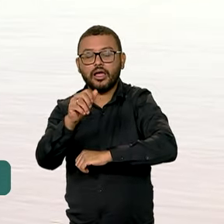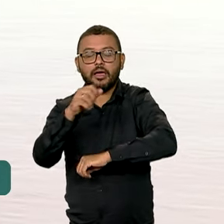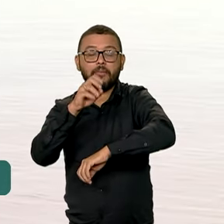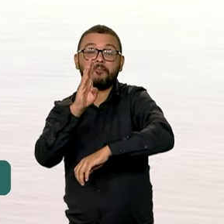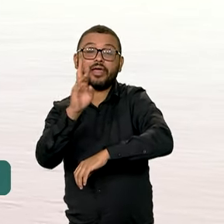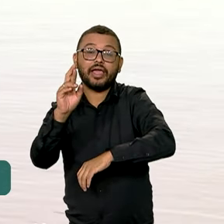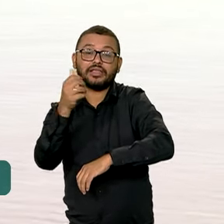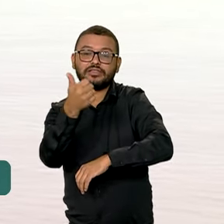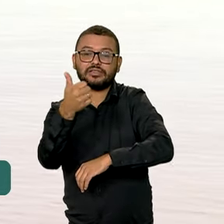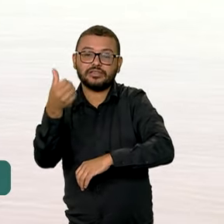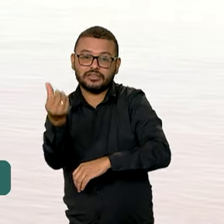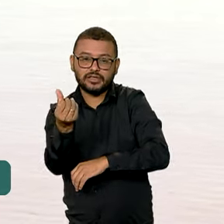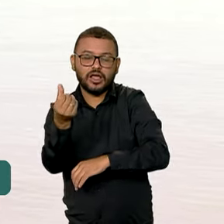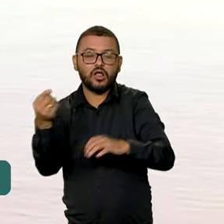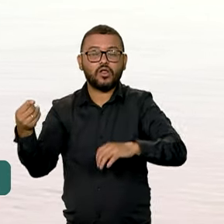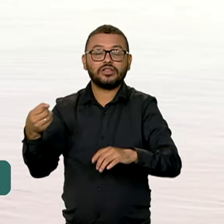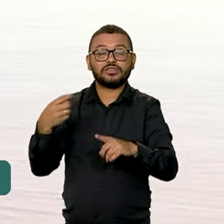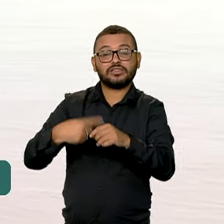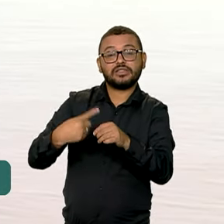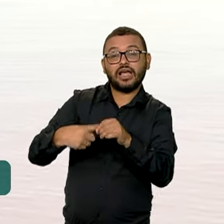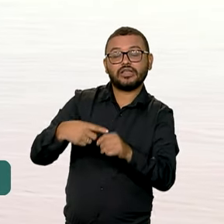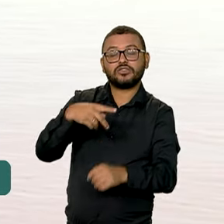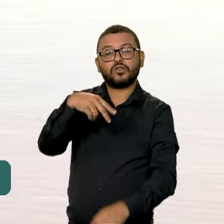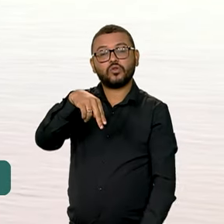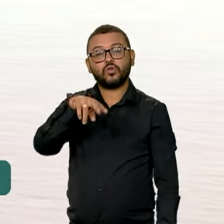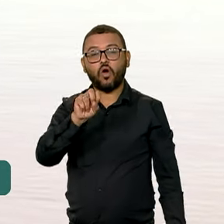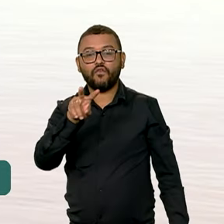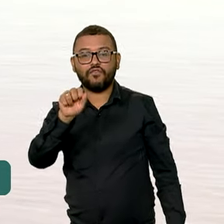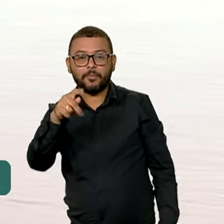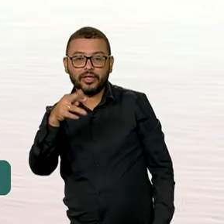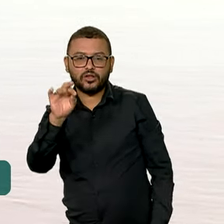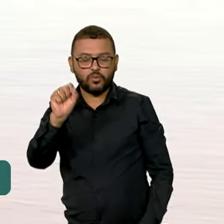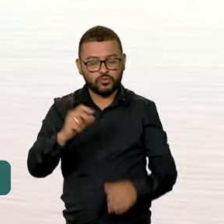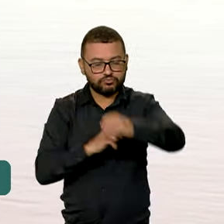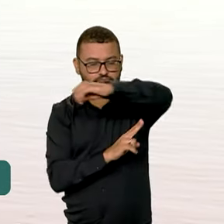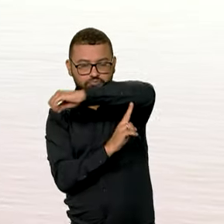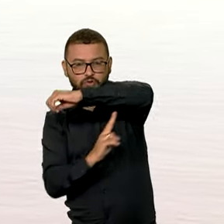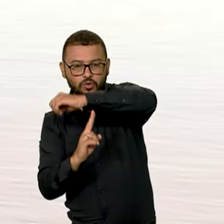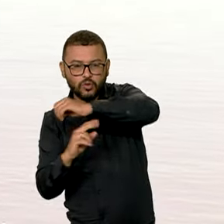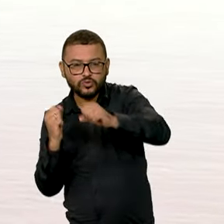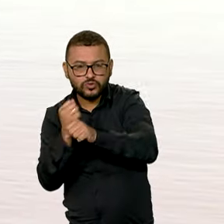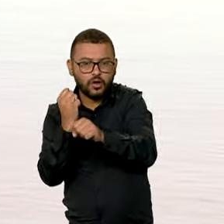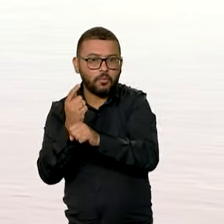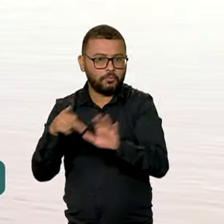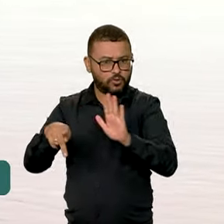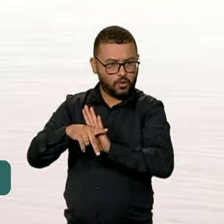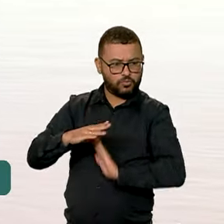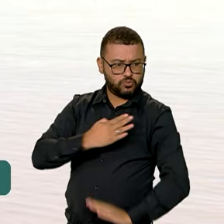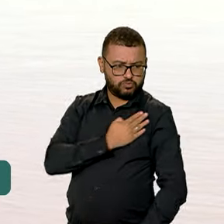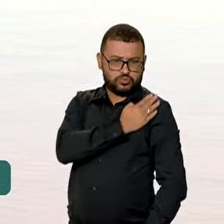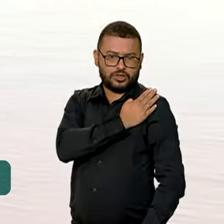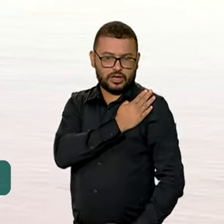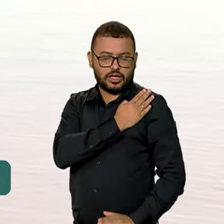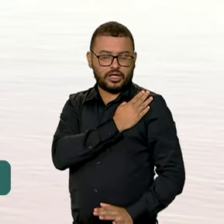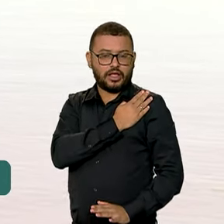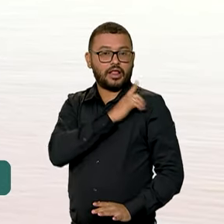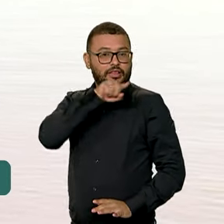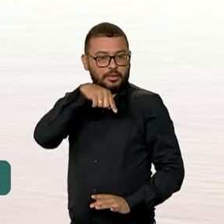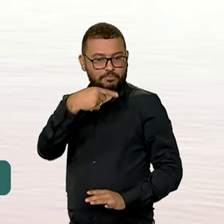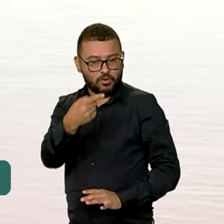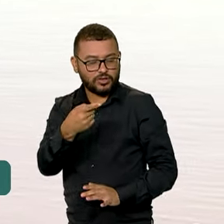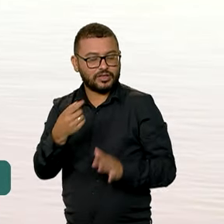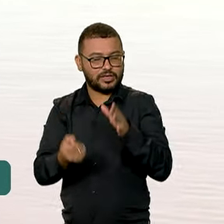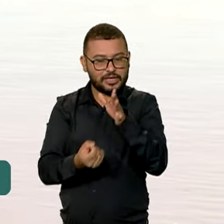BR-116, na divisa com Nova Petrópolis. Com a construção provisória desta ponte pelo Exército, o DENIT vai